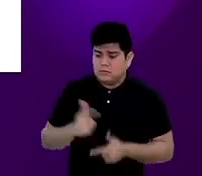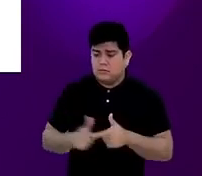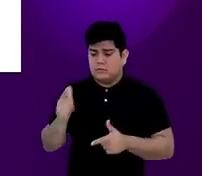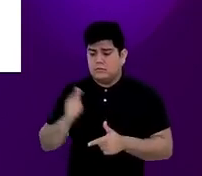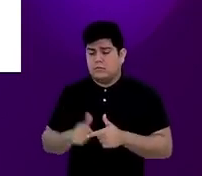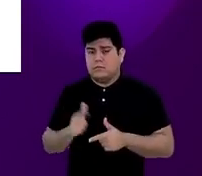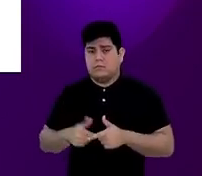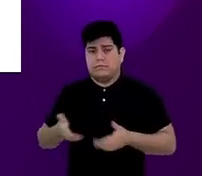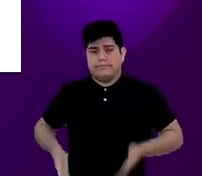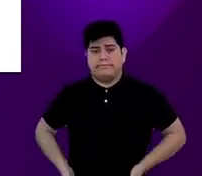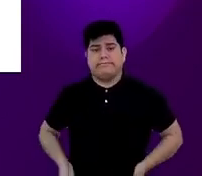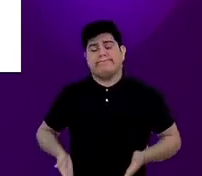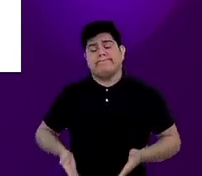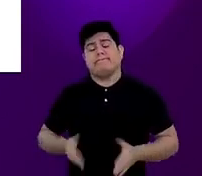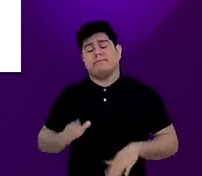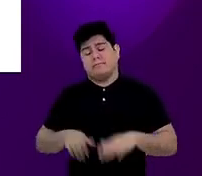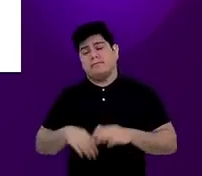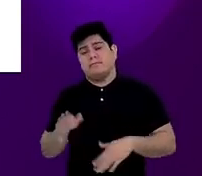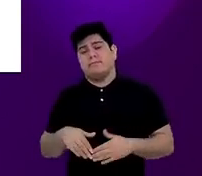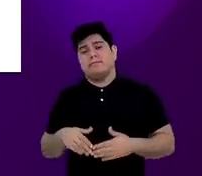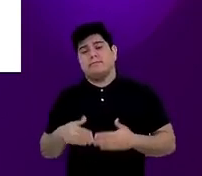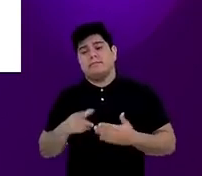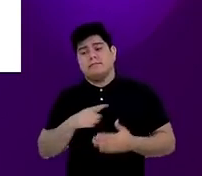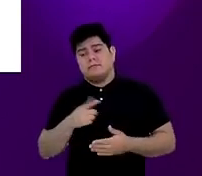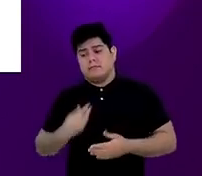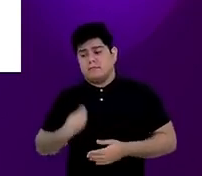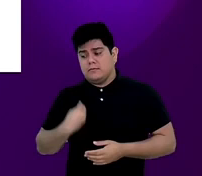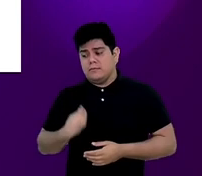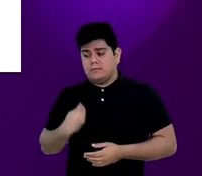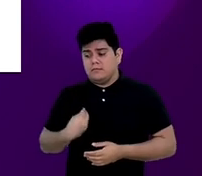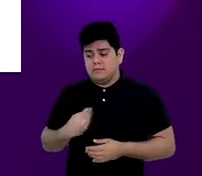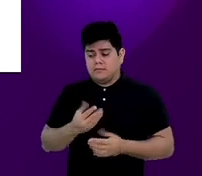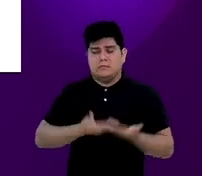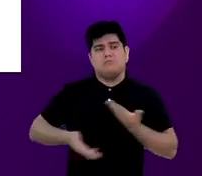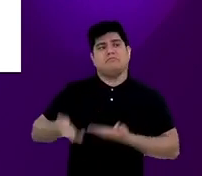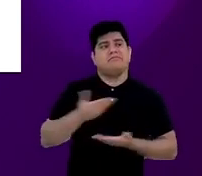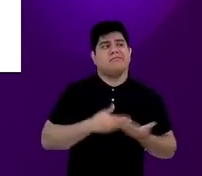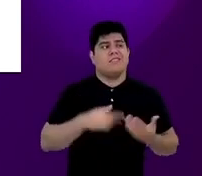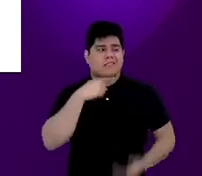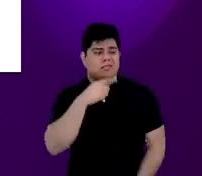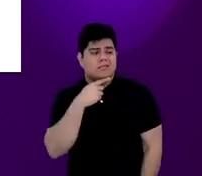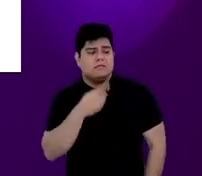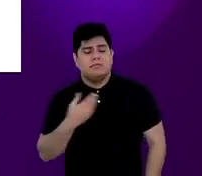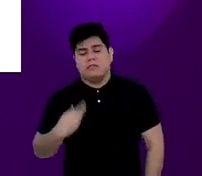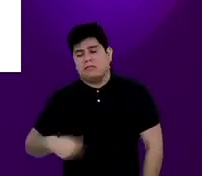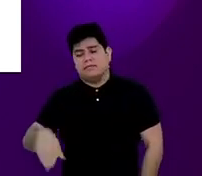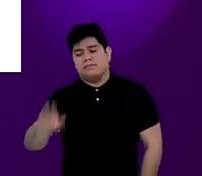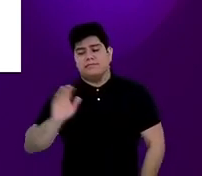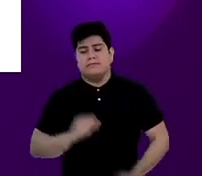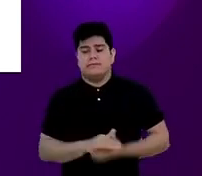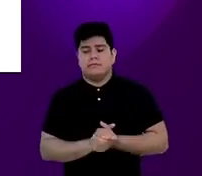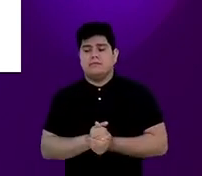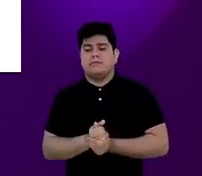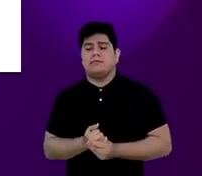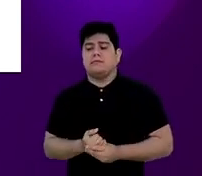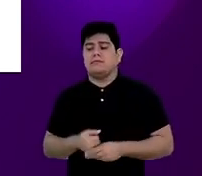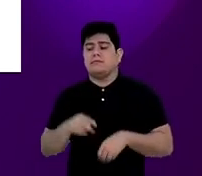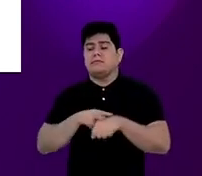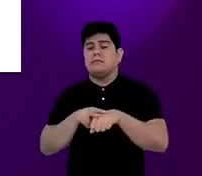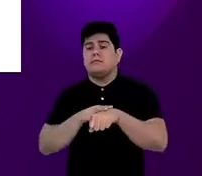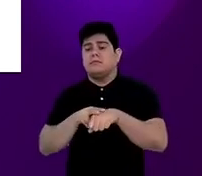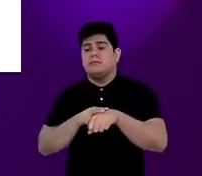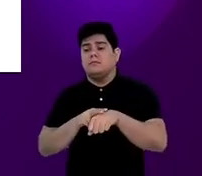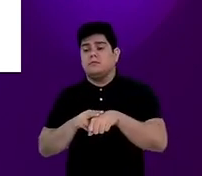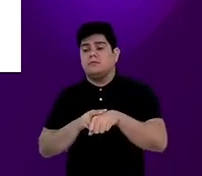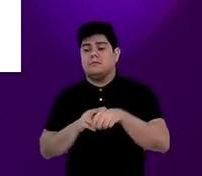inferior muitas vezes inviabiliza uma vida social de uma paciente para o resto da vida. Então, o verde fluorescente, primeiro veio com o azul,